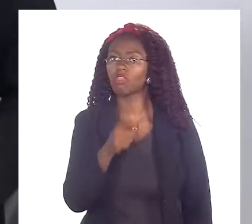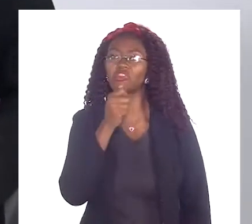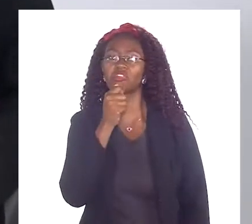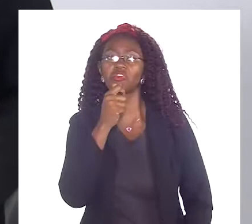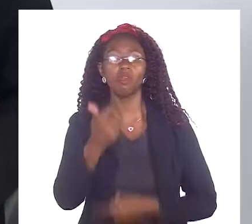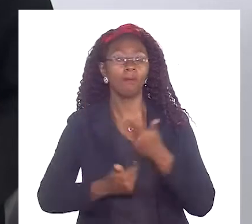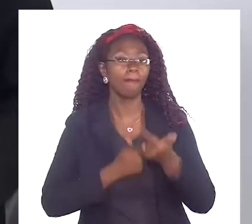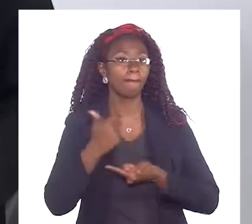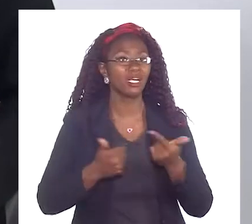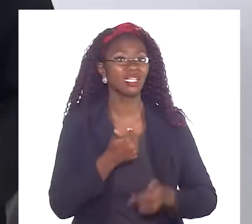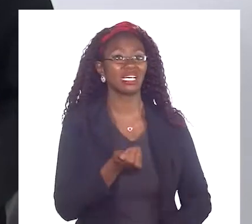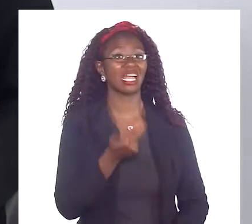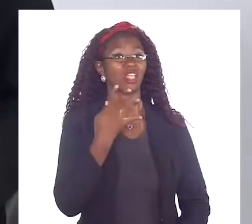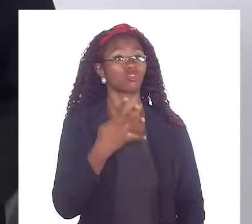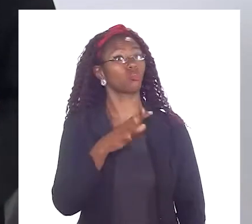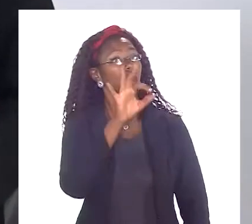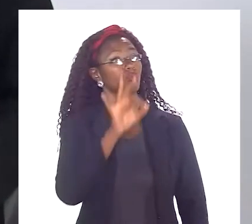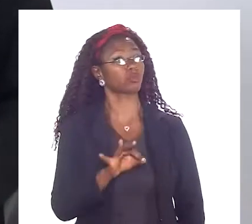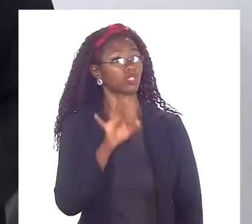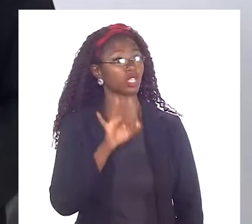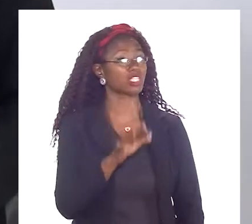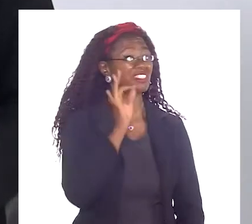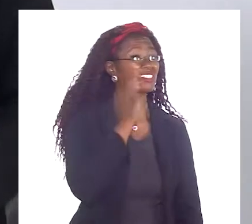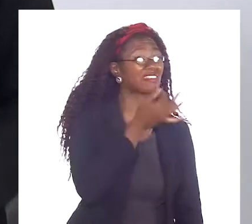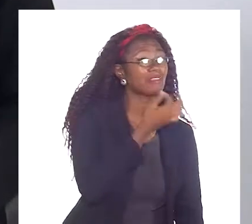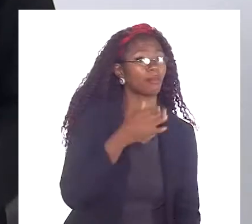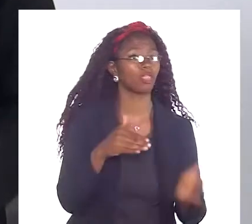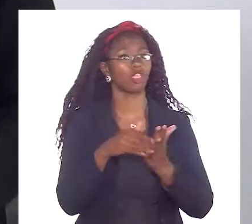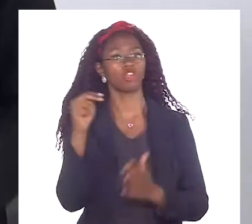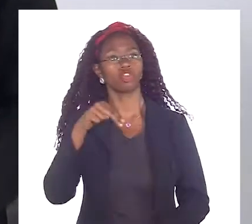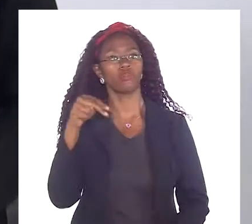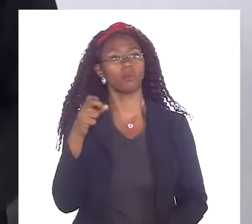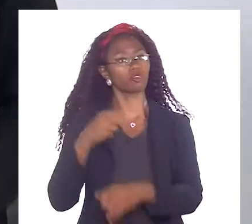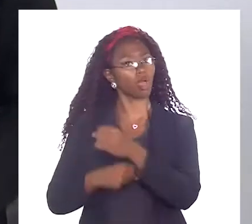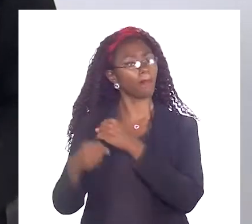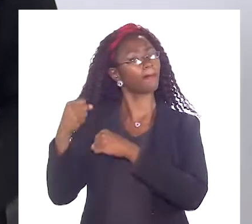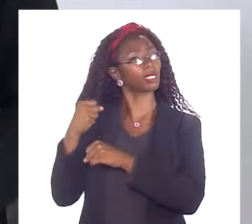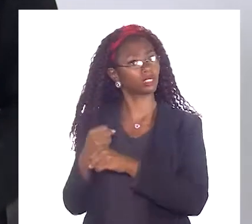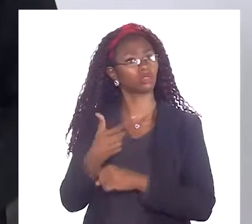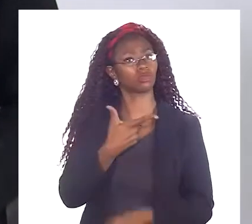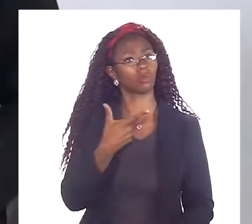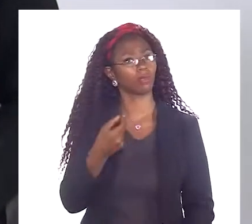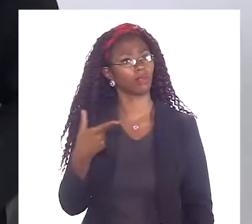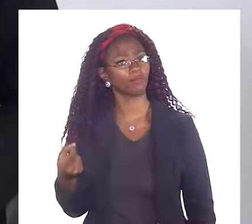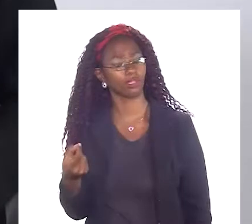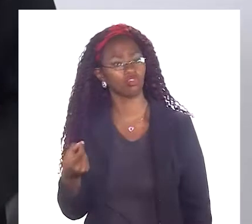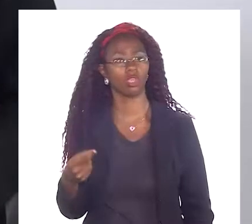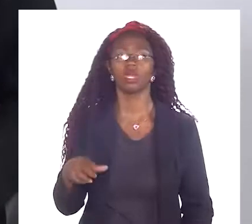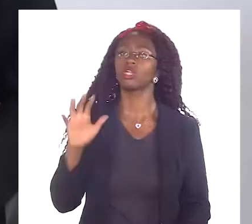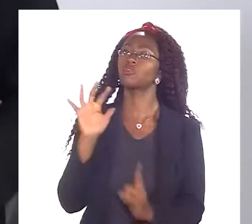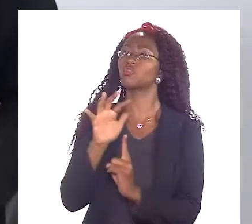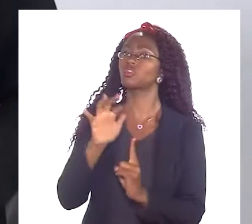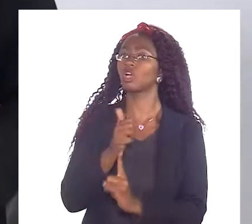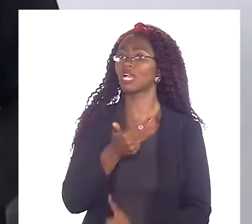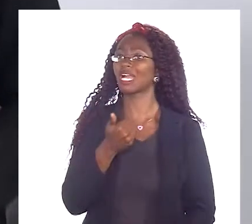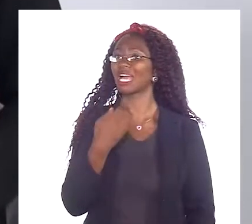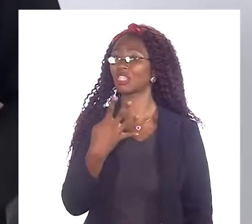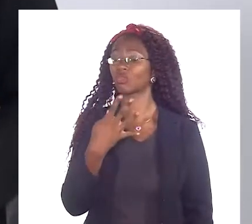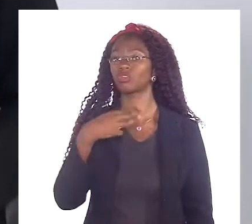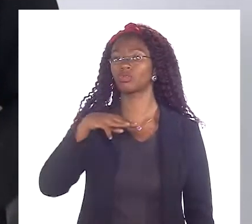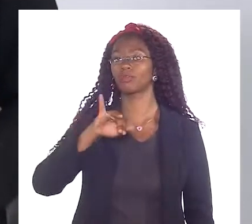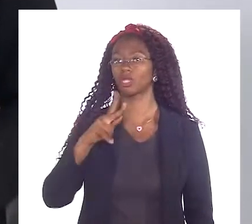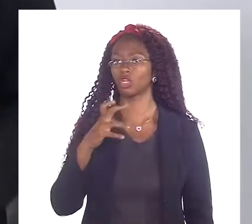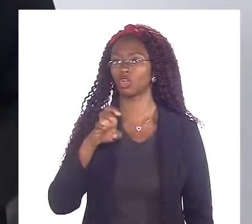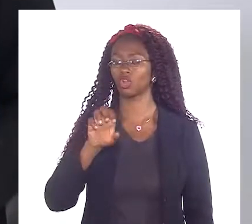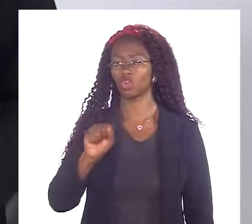desemprego foi de 14% no trimestre de setembro a novembro do ano passado e atingiu 14